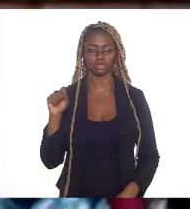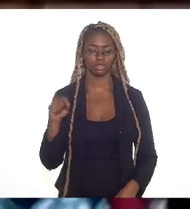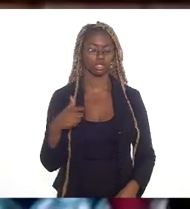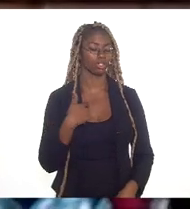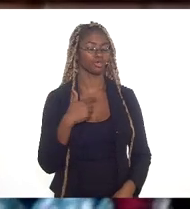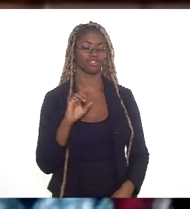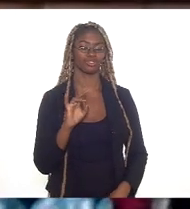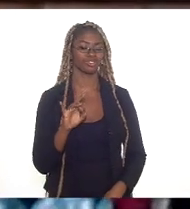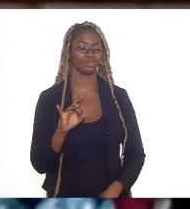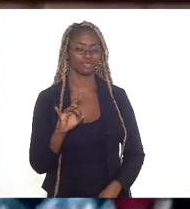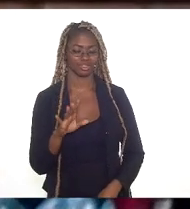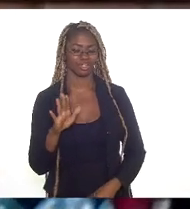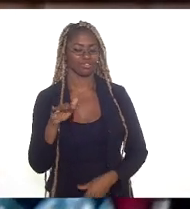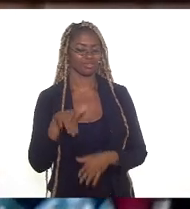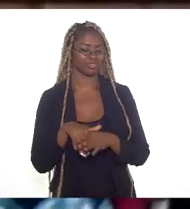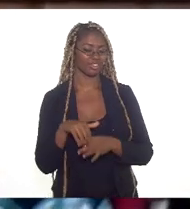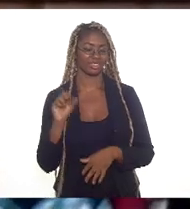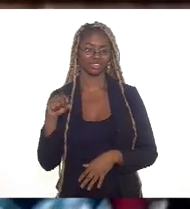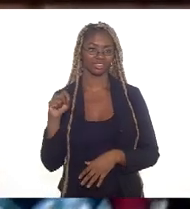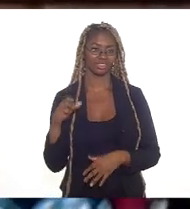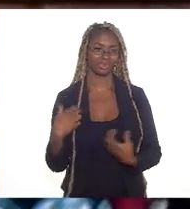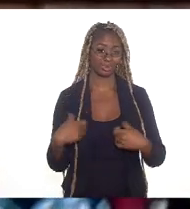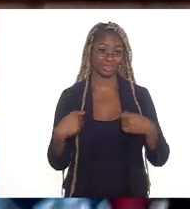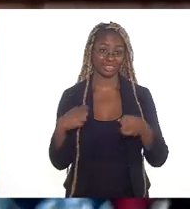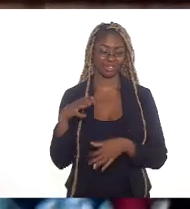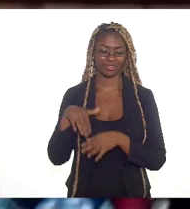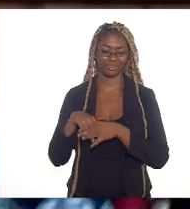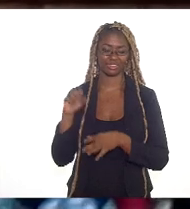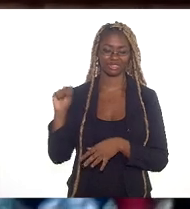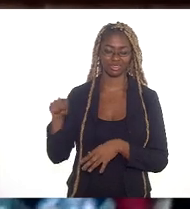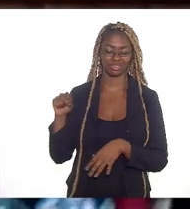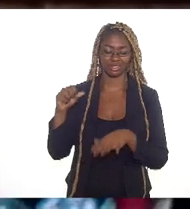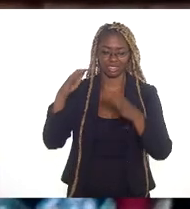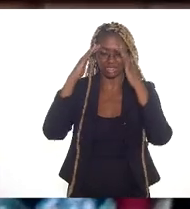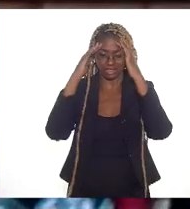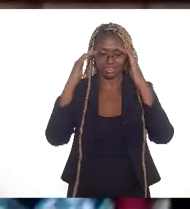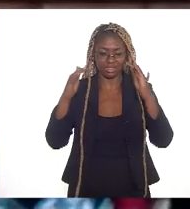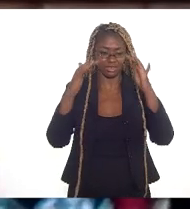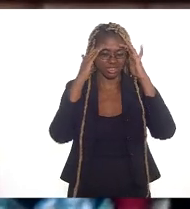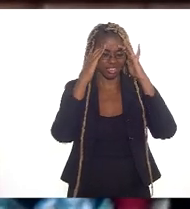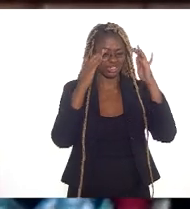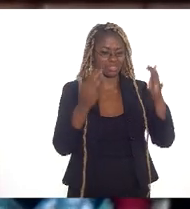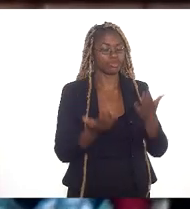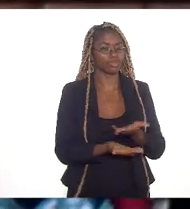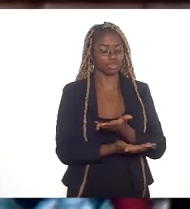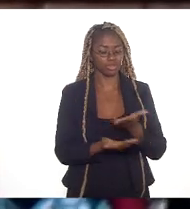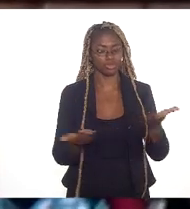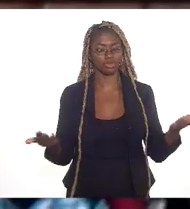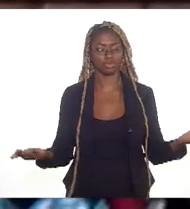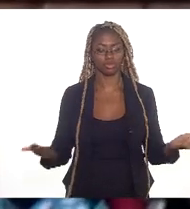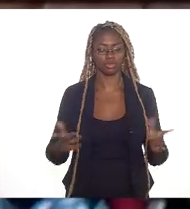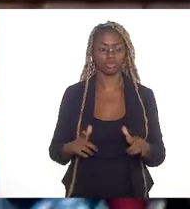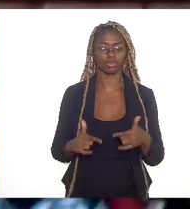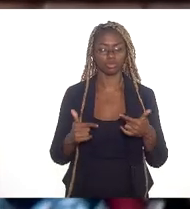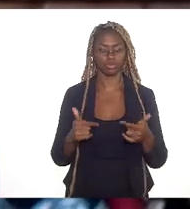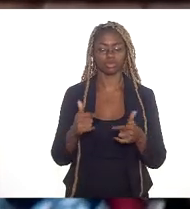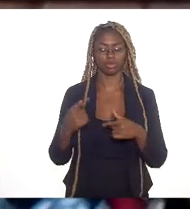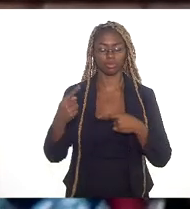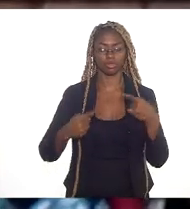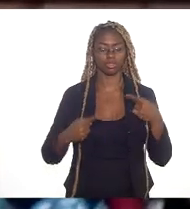deveria ter um voto favorável aqui, com muito respeito à produção de Vossa Excelência e à sua atuação